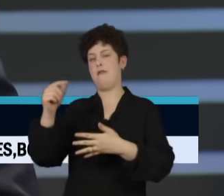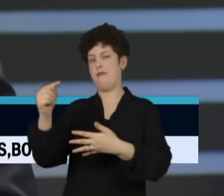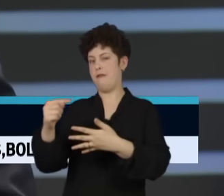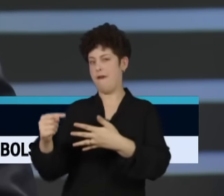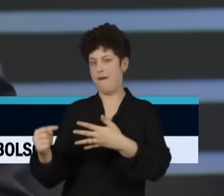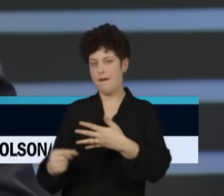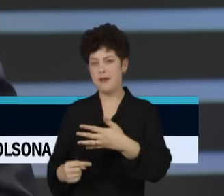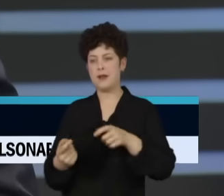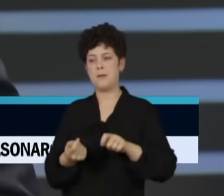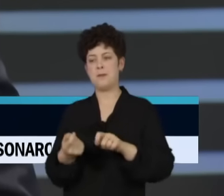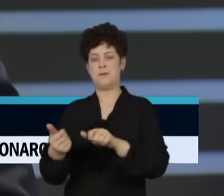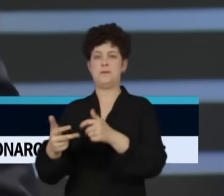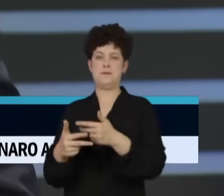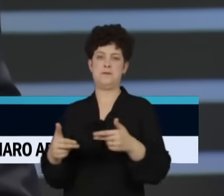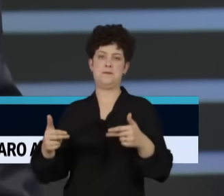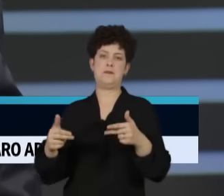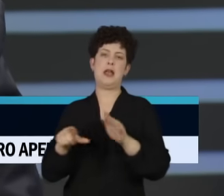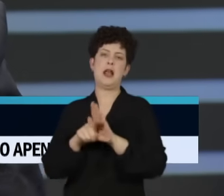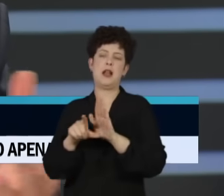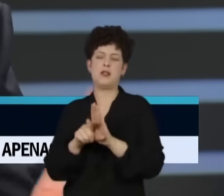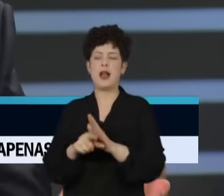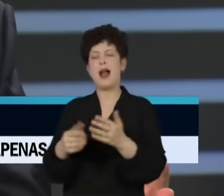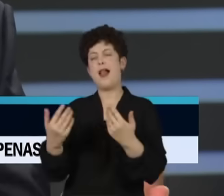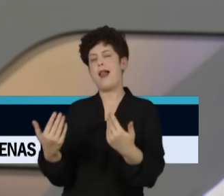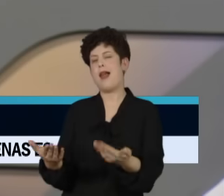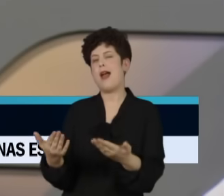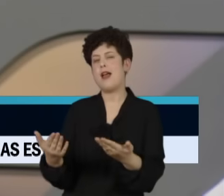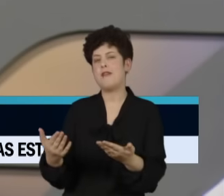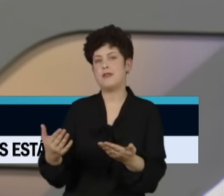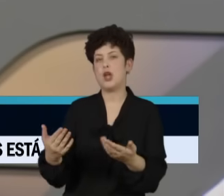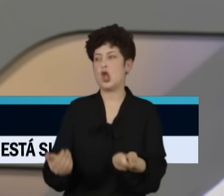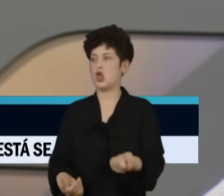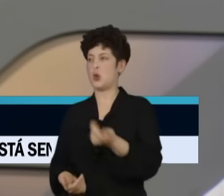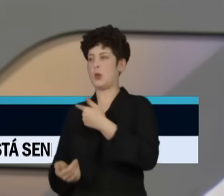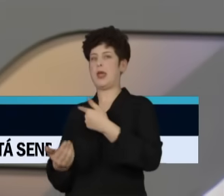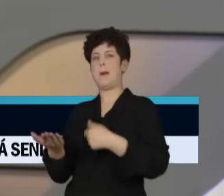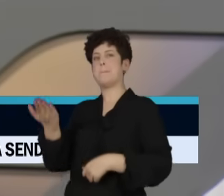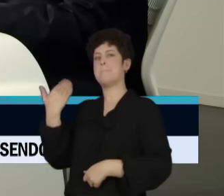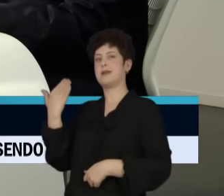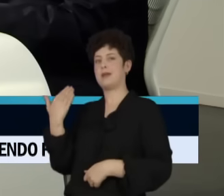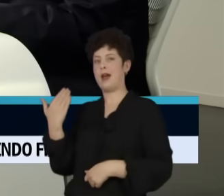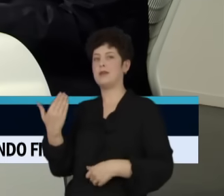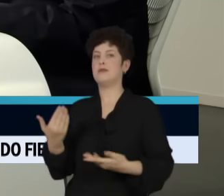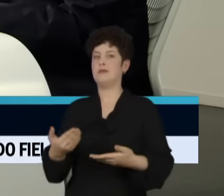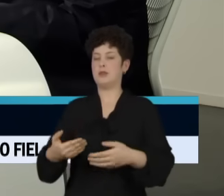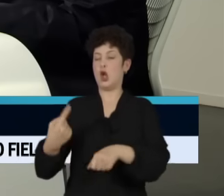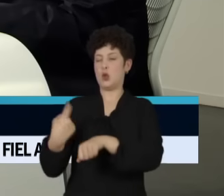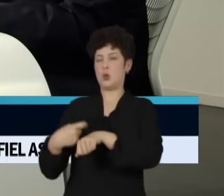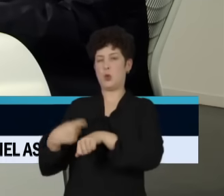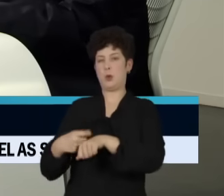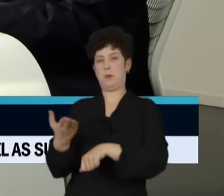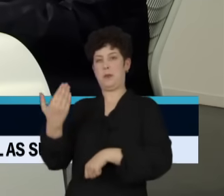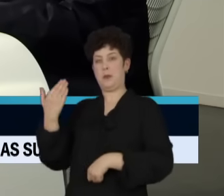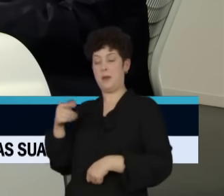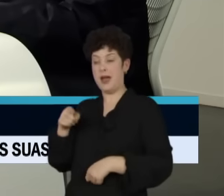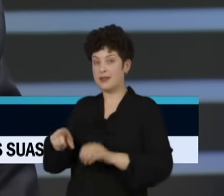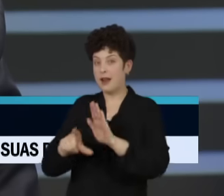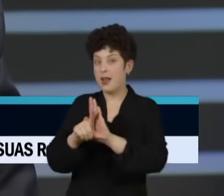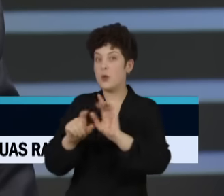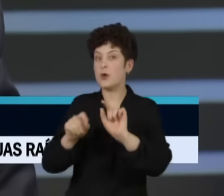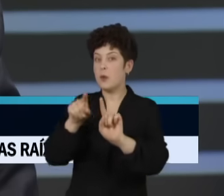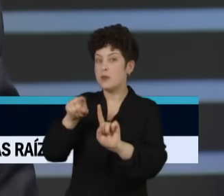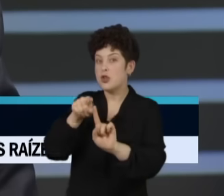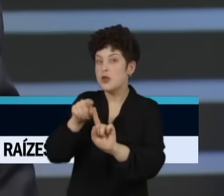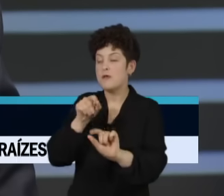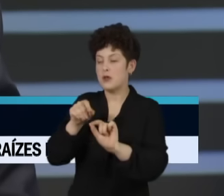benefícios, né? Ou seja, é uma lei menos rigorosa do que a anterior. A, como você me mencionou, essa lei exige o dolo, ou seja, a intenção